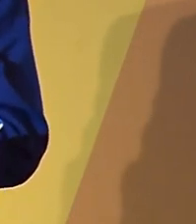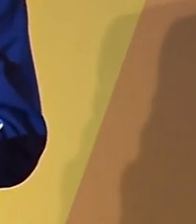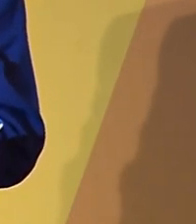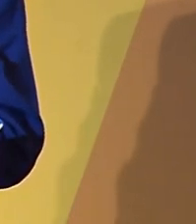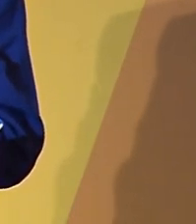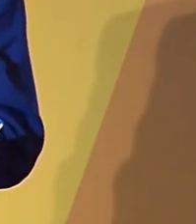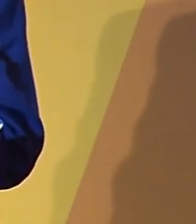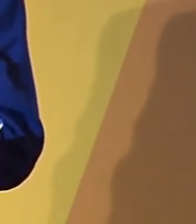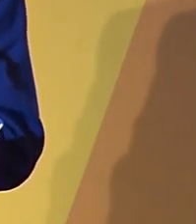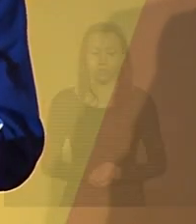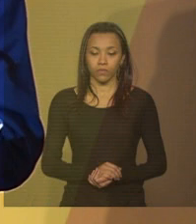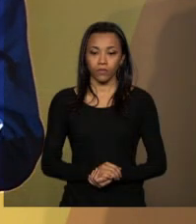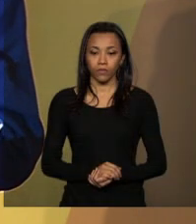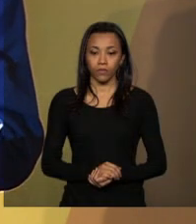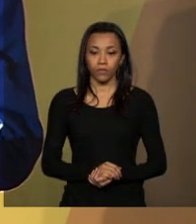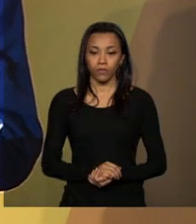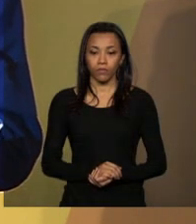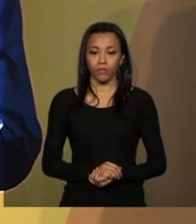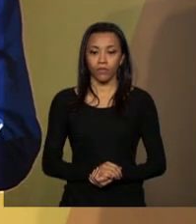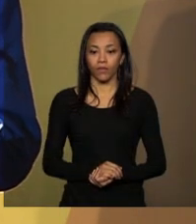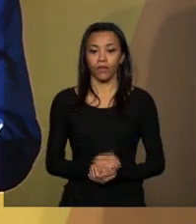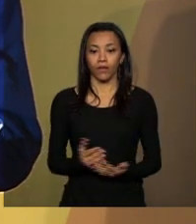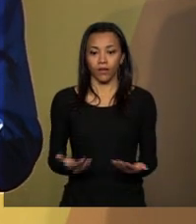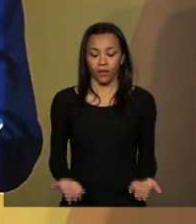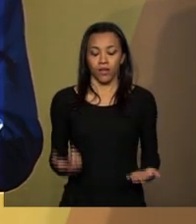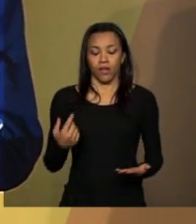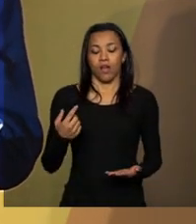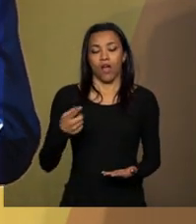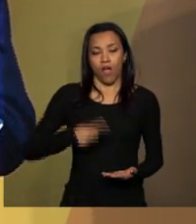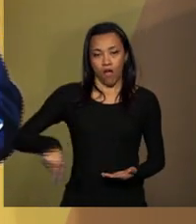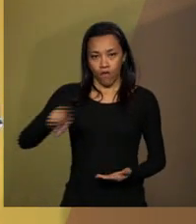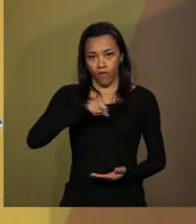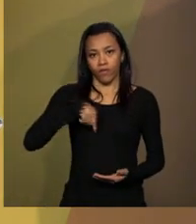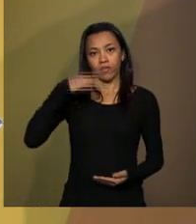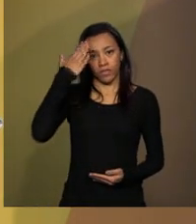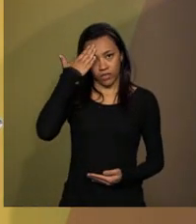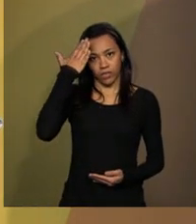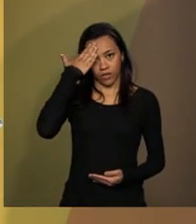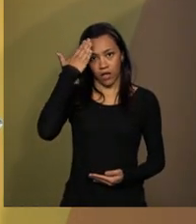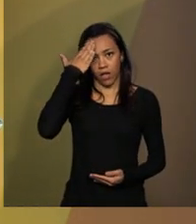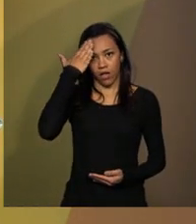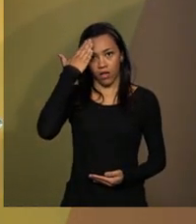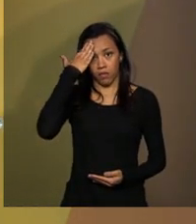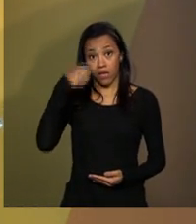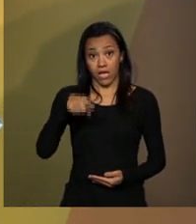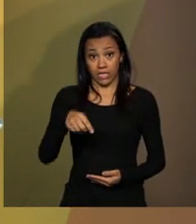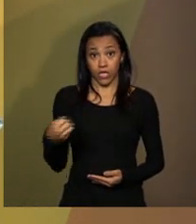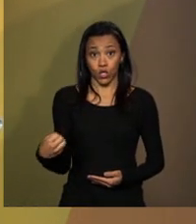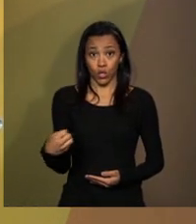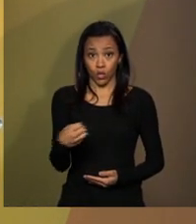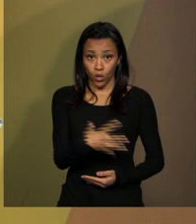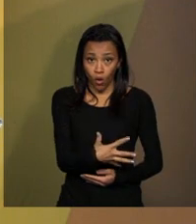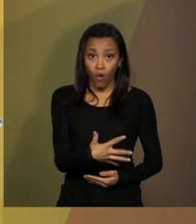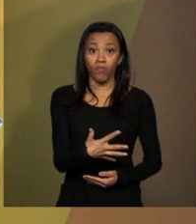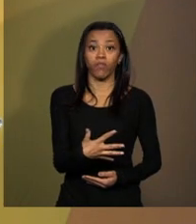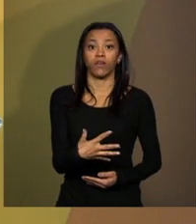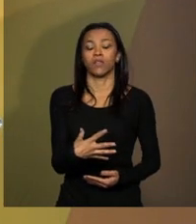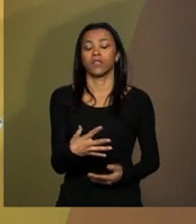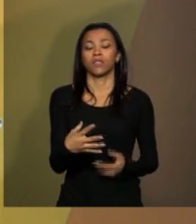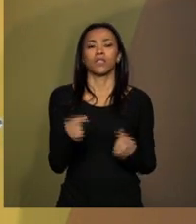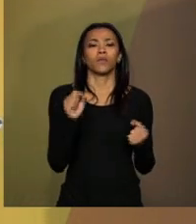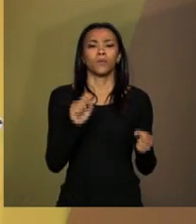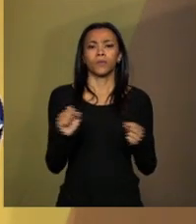interagir como vocês sabem muito bem esta nova rodada de concessões